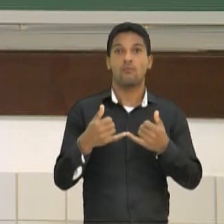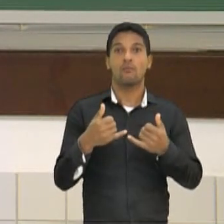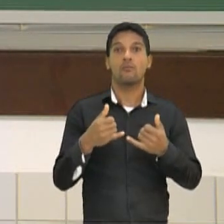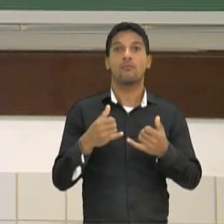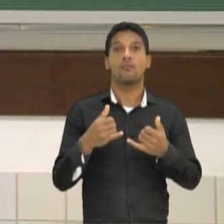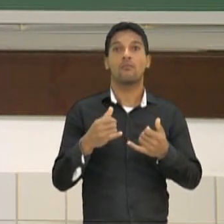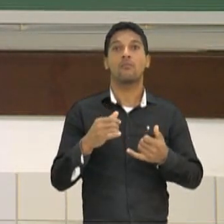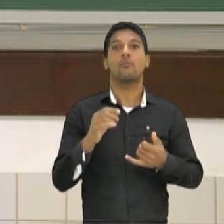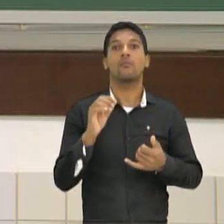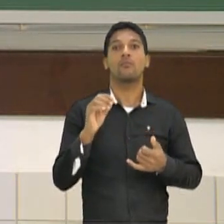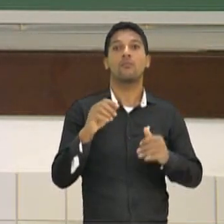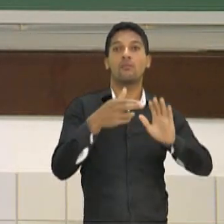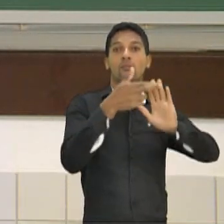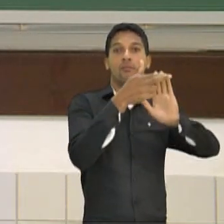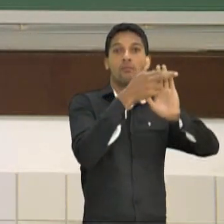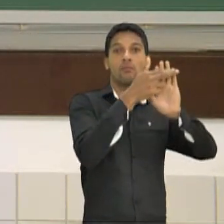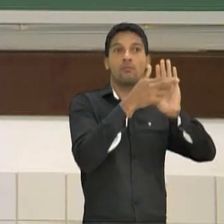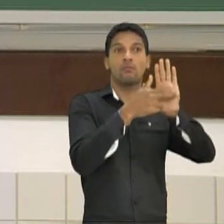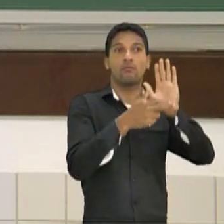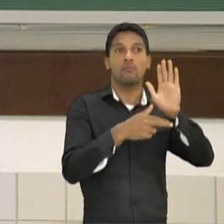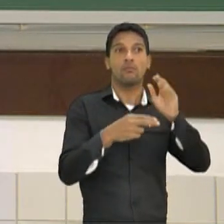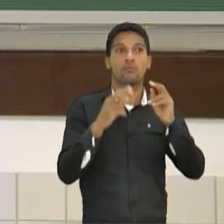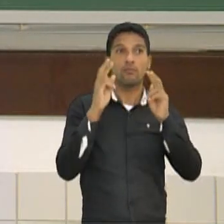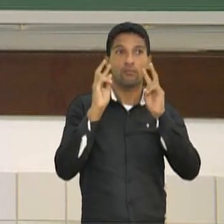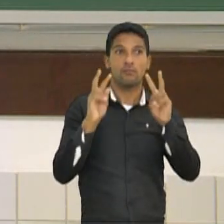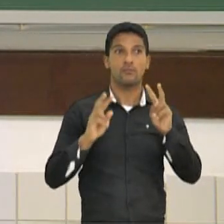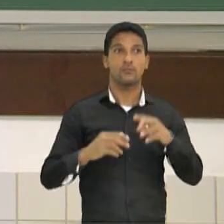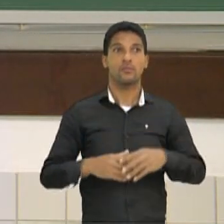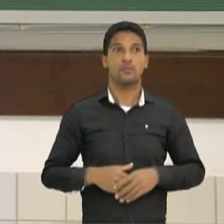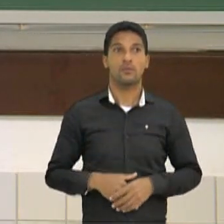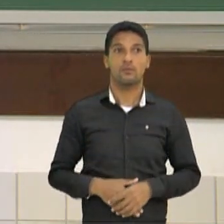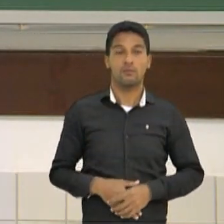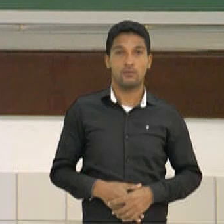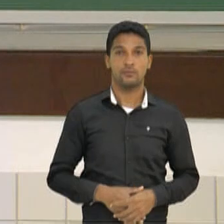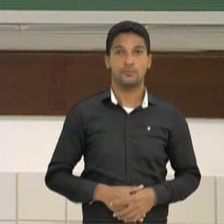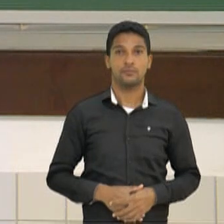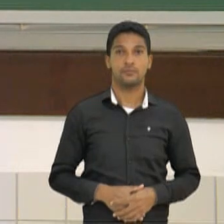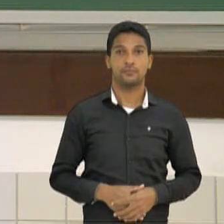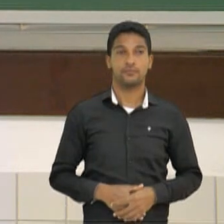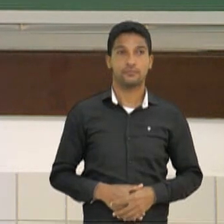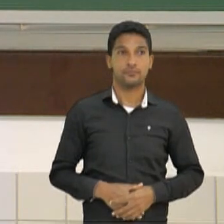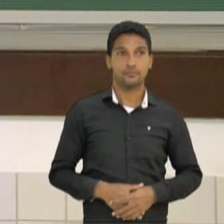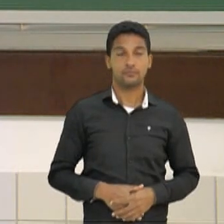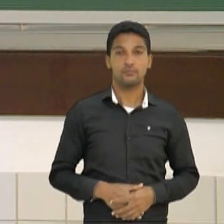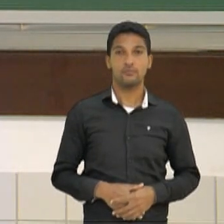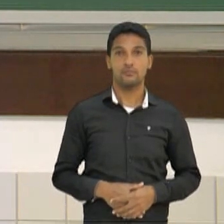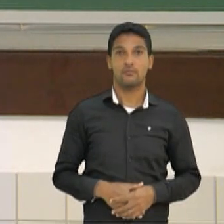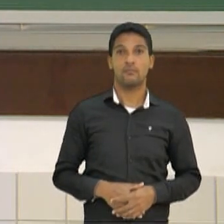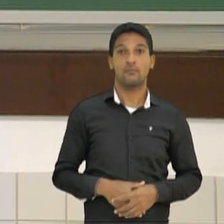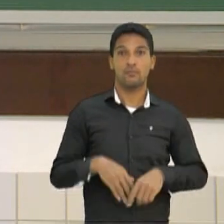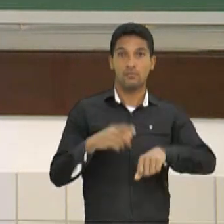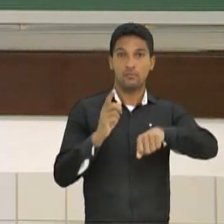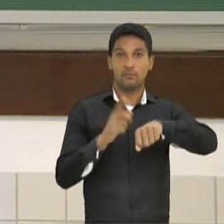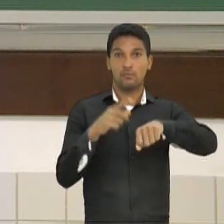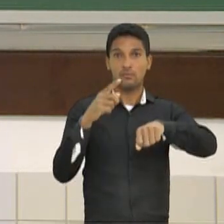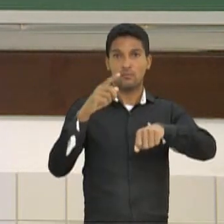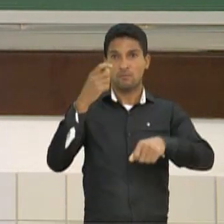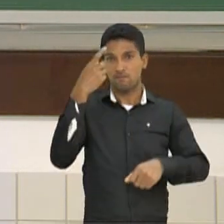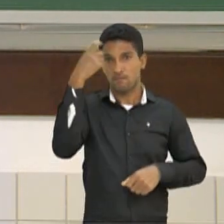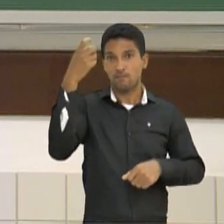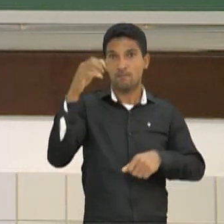e espontaneidade na resolução do problema indispensáveis àqueles que jogam. A improvisação permite a exploração